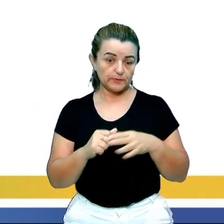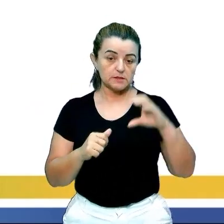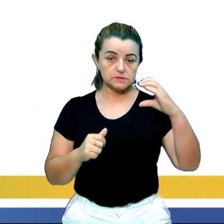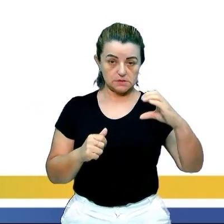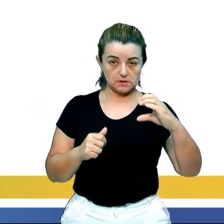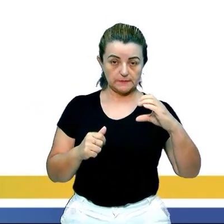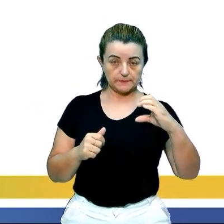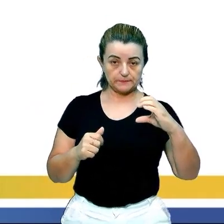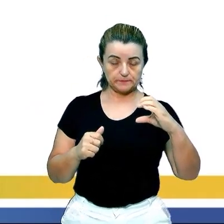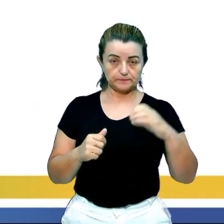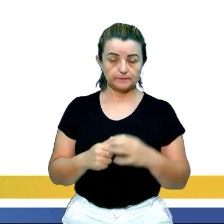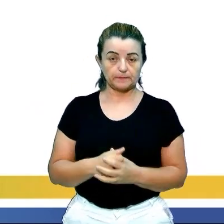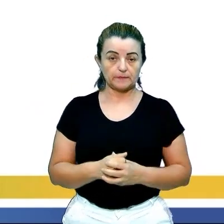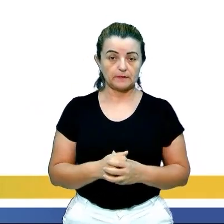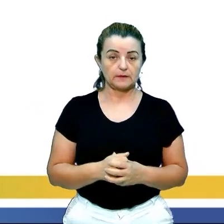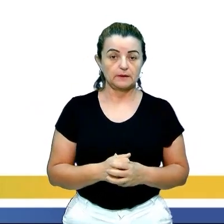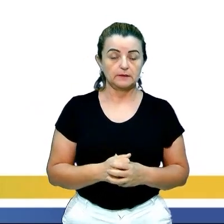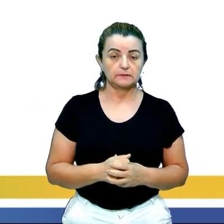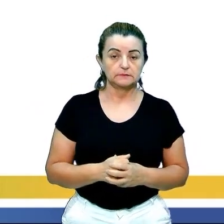C.